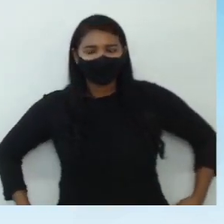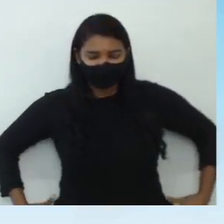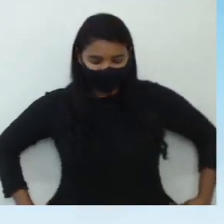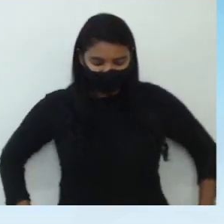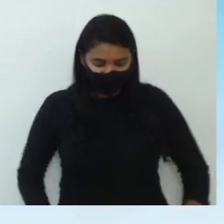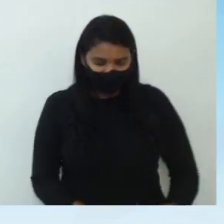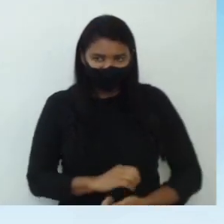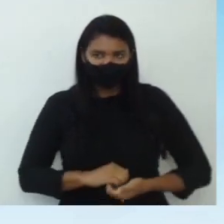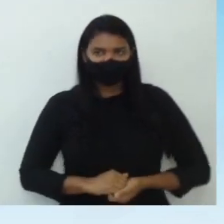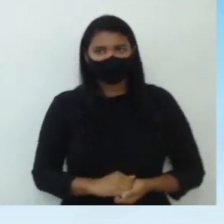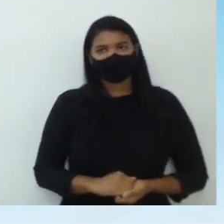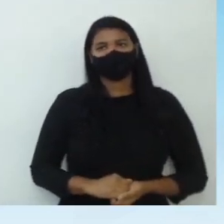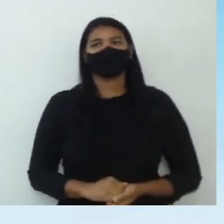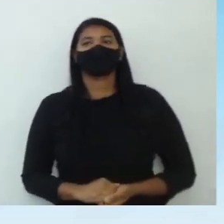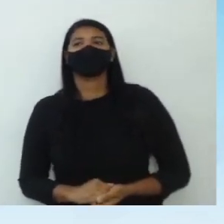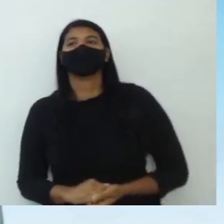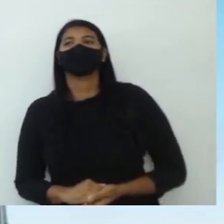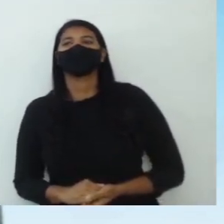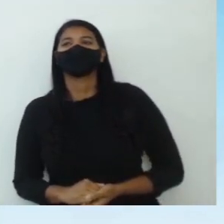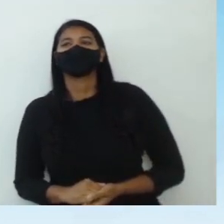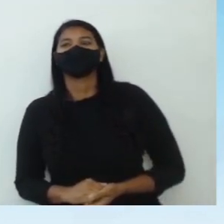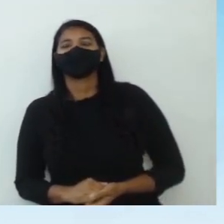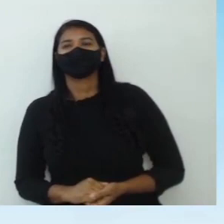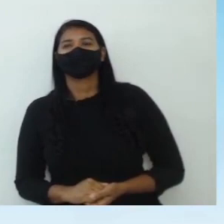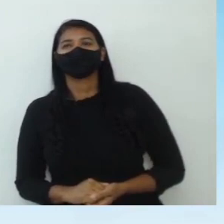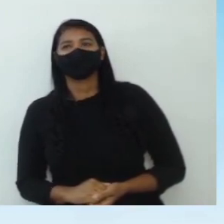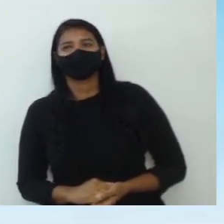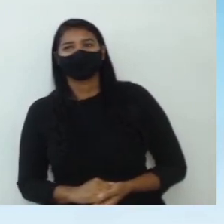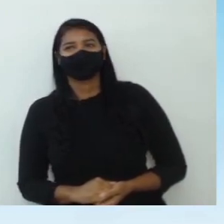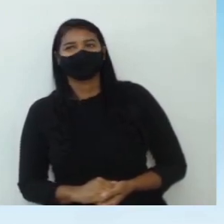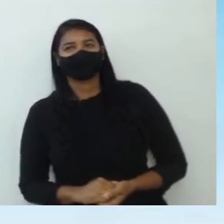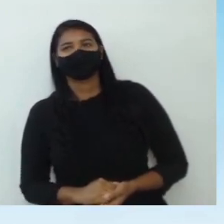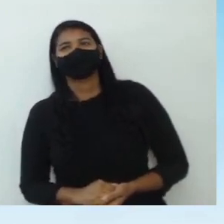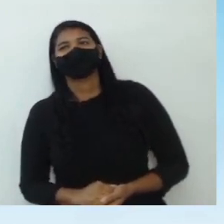o pi! Tem que cortar, né?